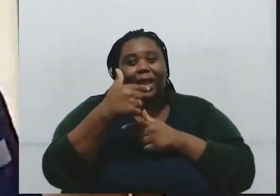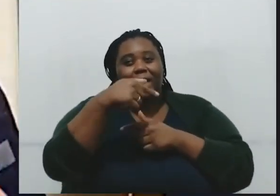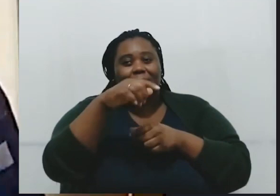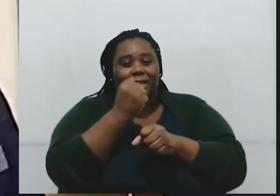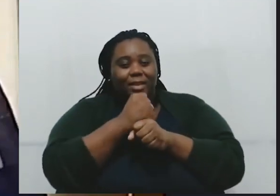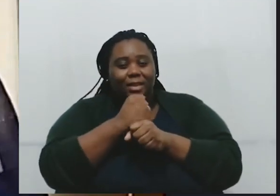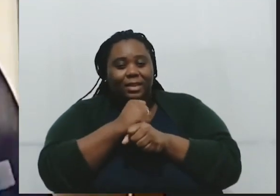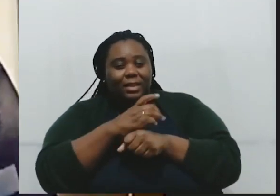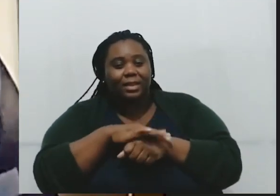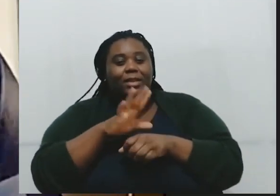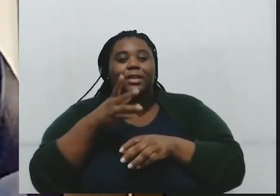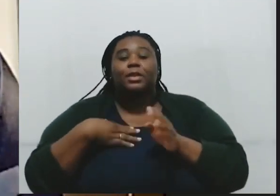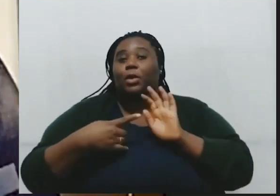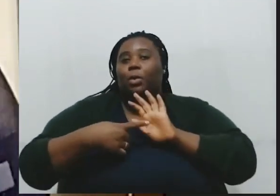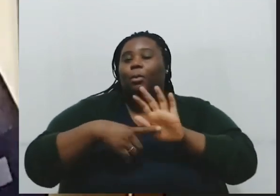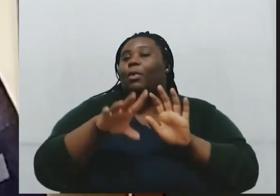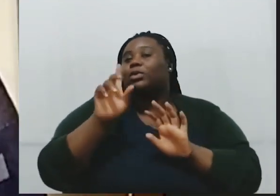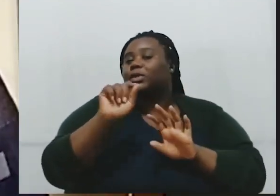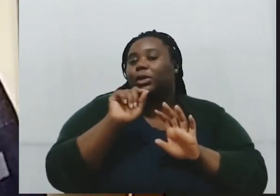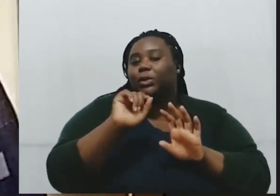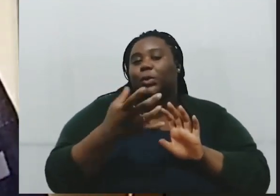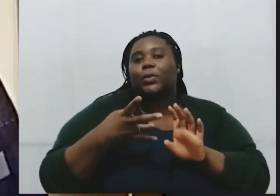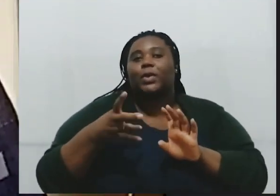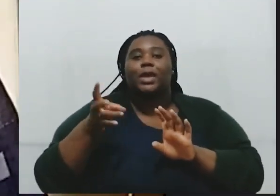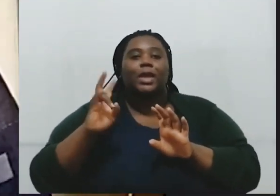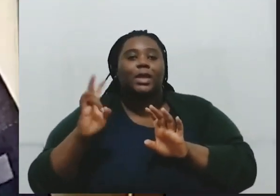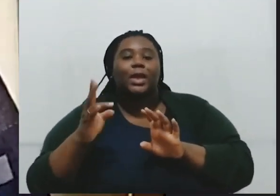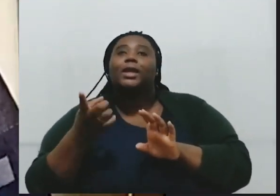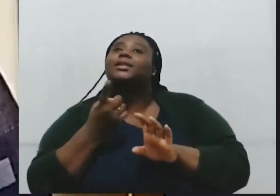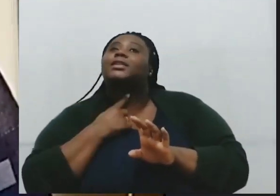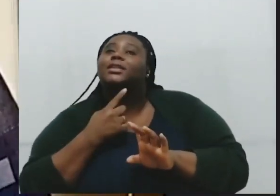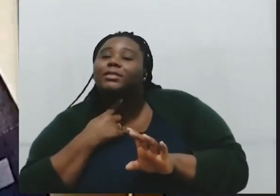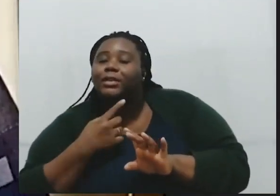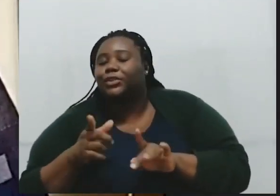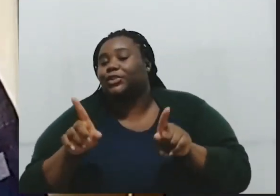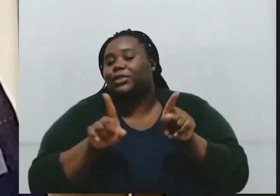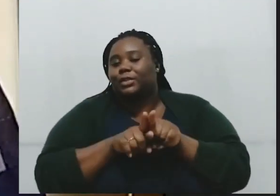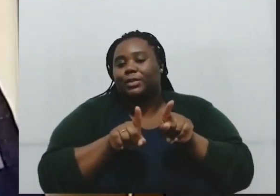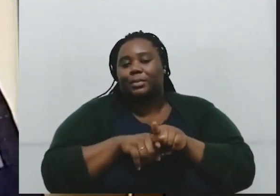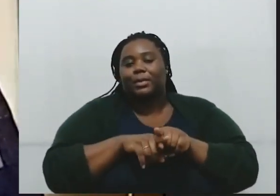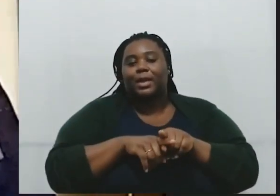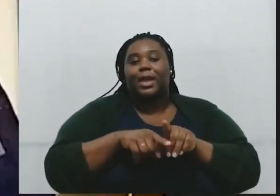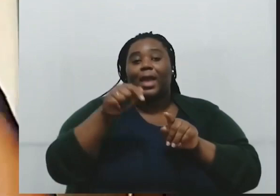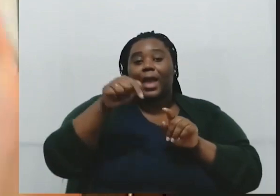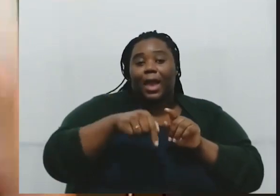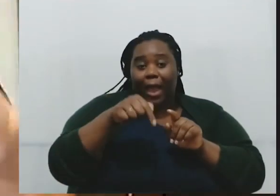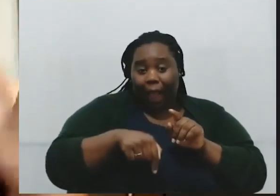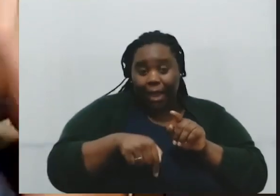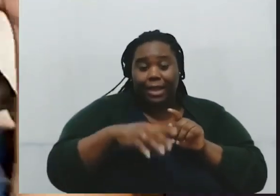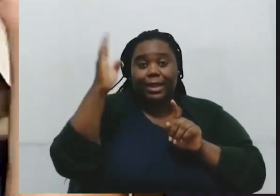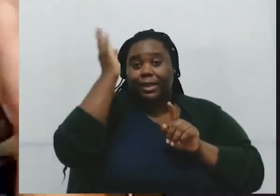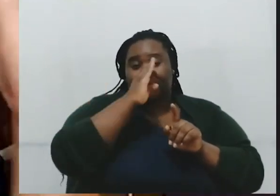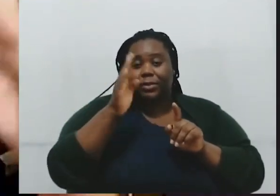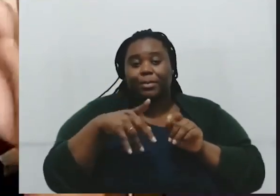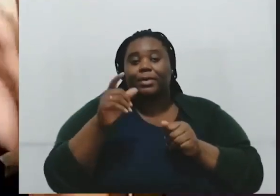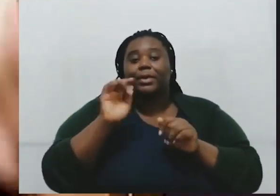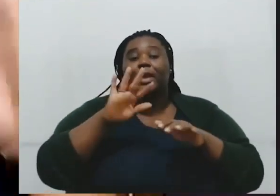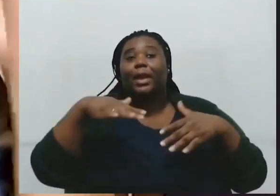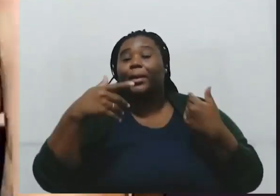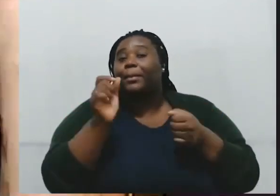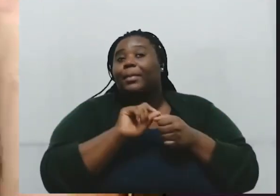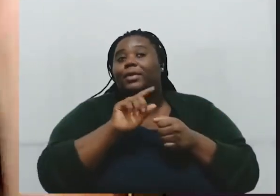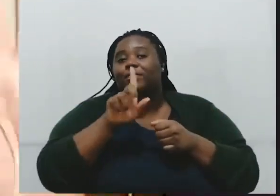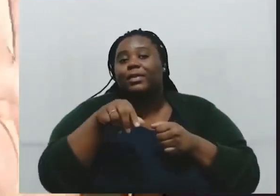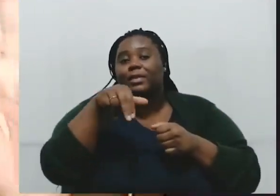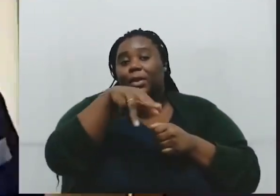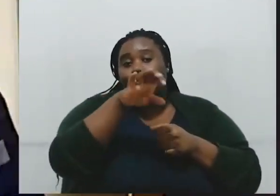no Brasil quem monta é o Neila Torraca e o Marco Nanini, com direção da Marília Pêra. E ali eu tenho certeza absoluta que se